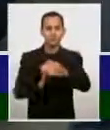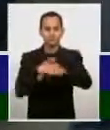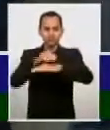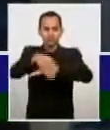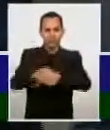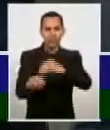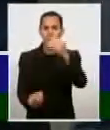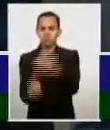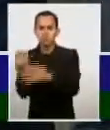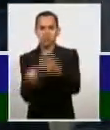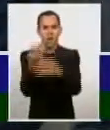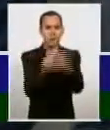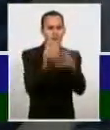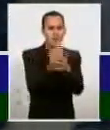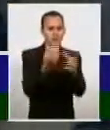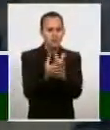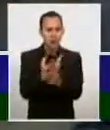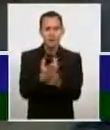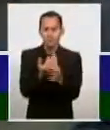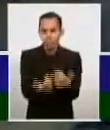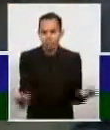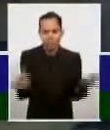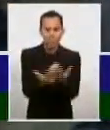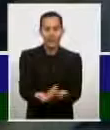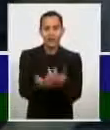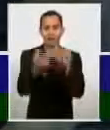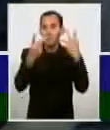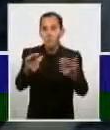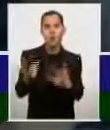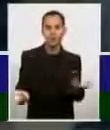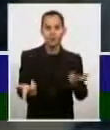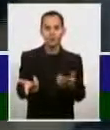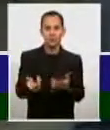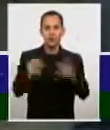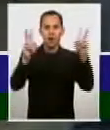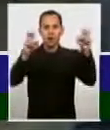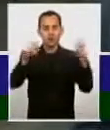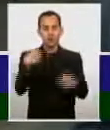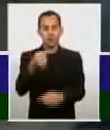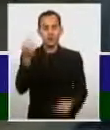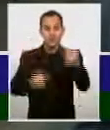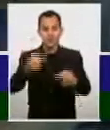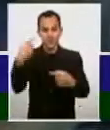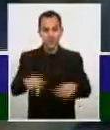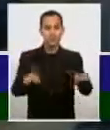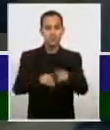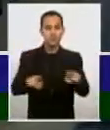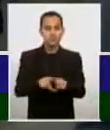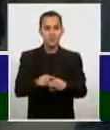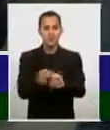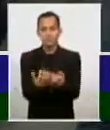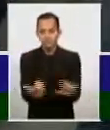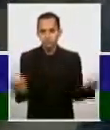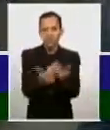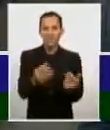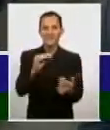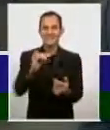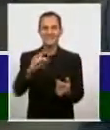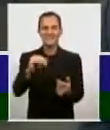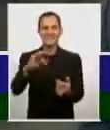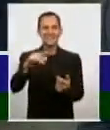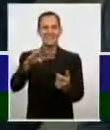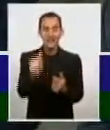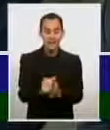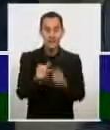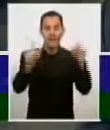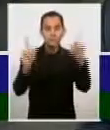está nascendo aqui em Uberlândia mais do que tiririca, capim tiririca. É um assunto que nós estamos debater aqui, senhor presidente. Capim tiririca está nascendo menos